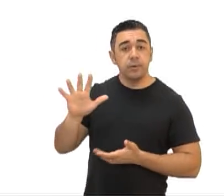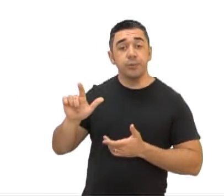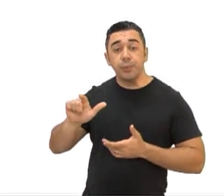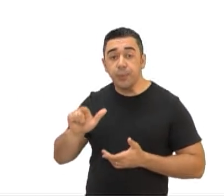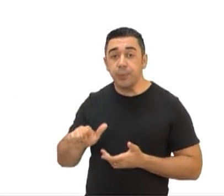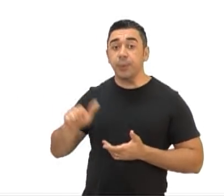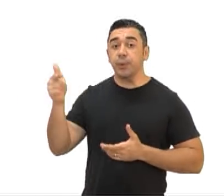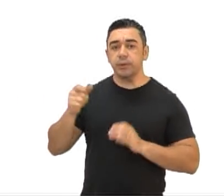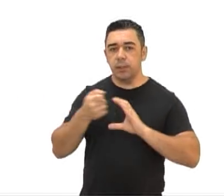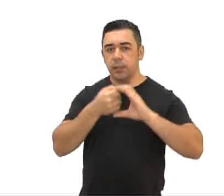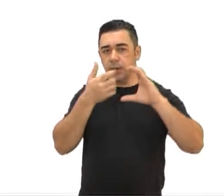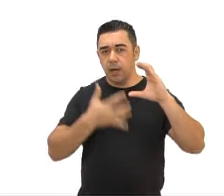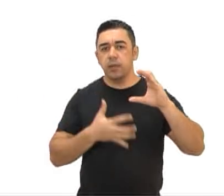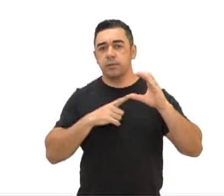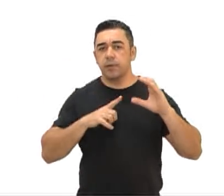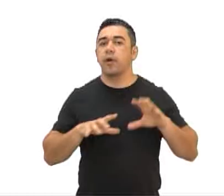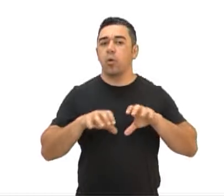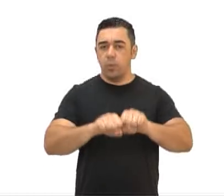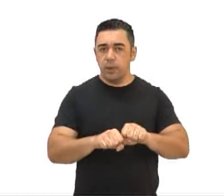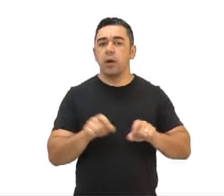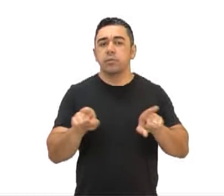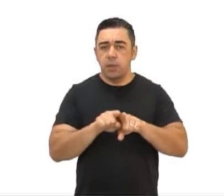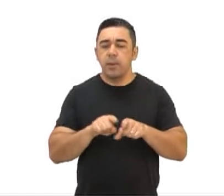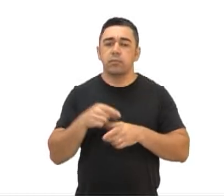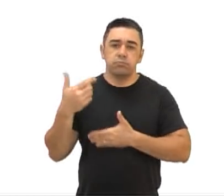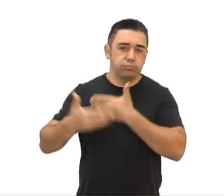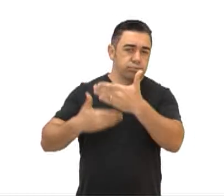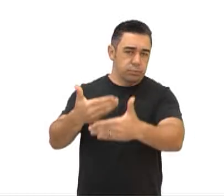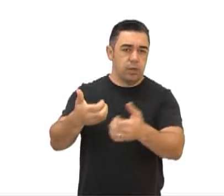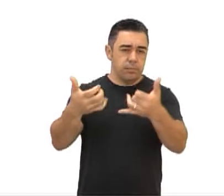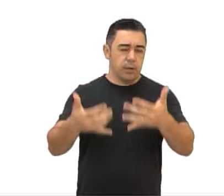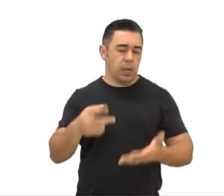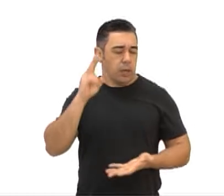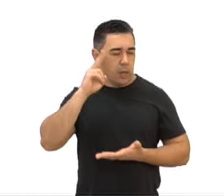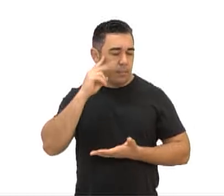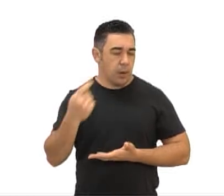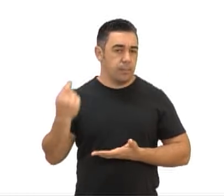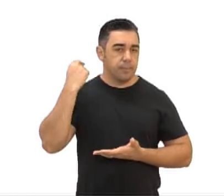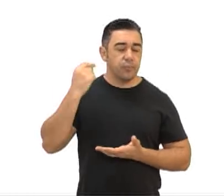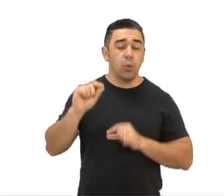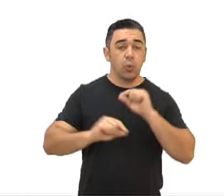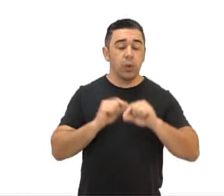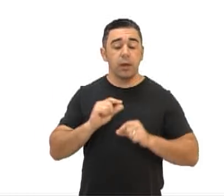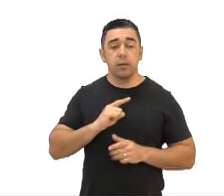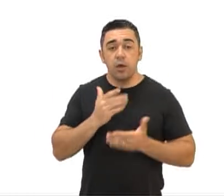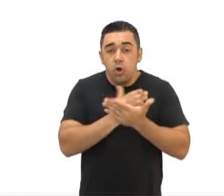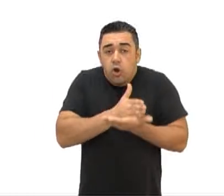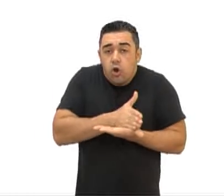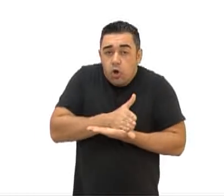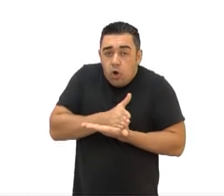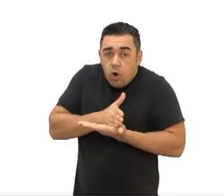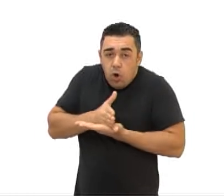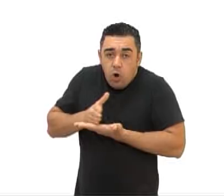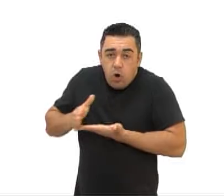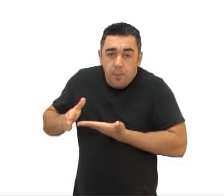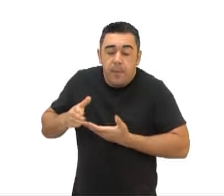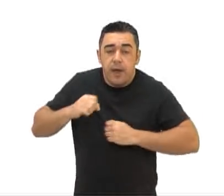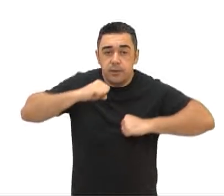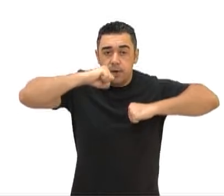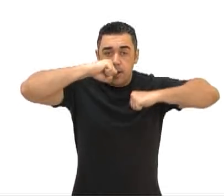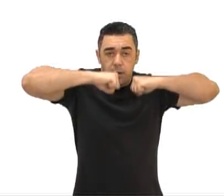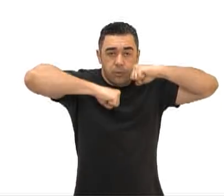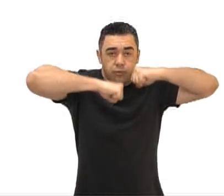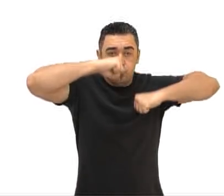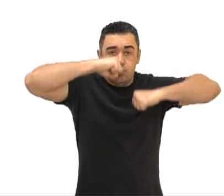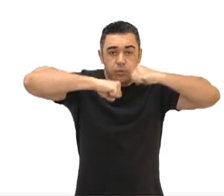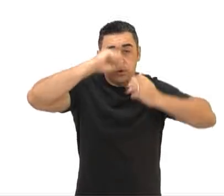outra característica de ocupação que a gente também falou ao longo das nossas aulas, só para a gente relembrar mesmo, é quando inicia o período de industrialização